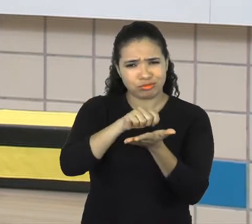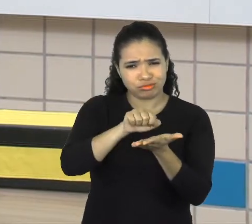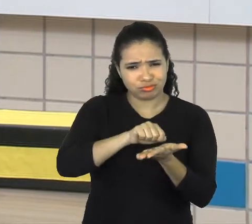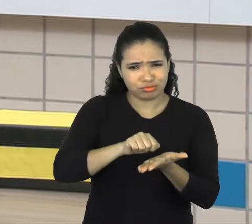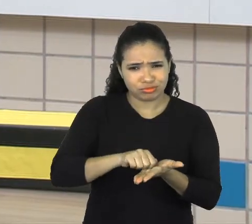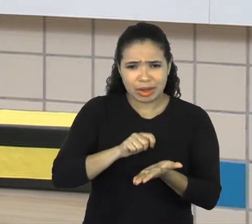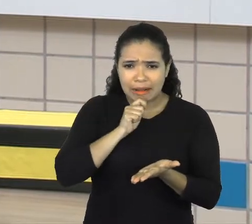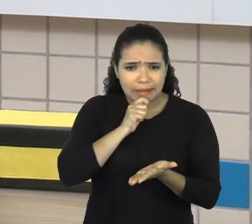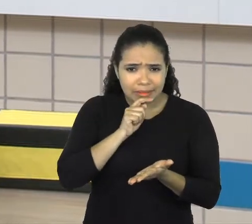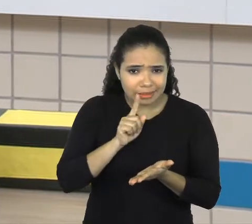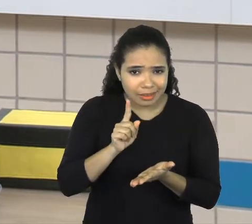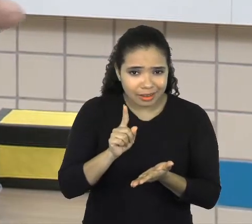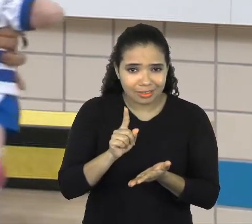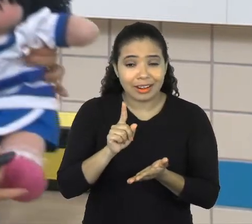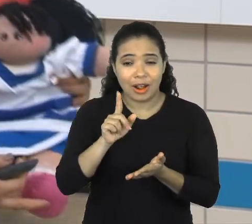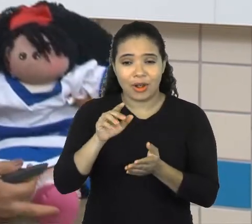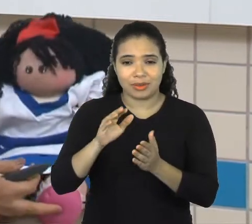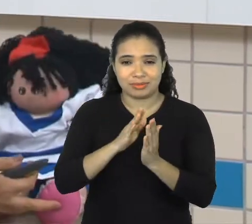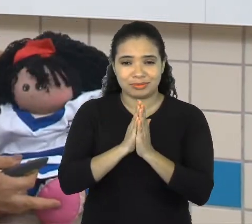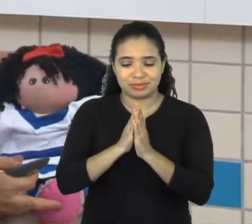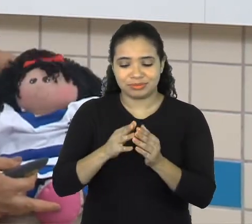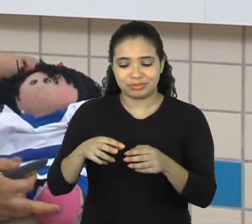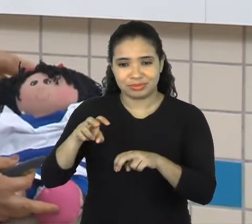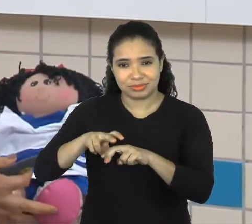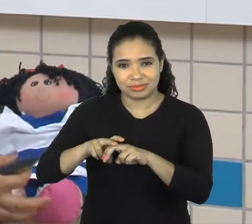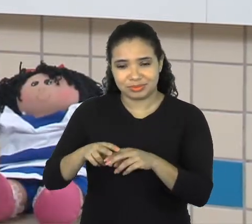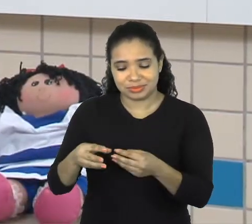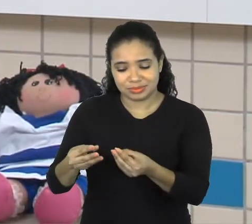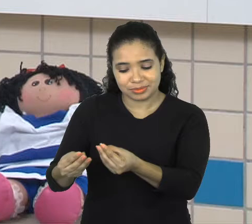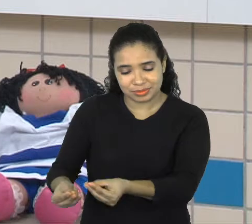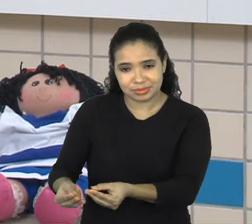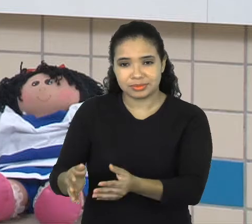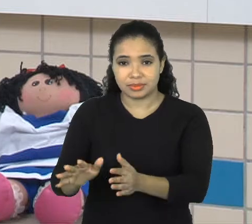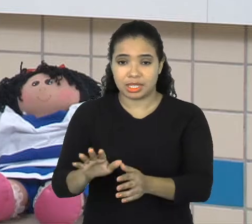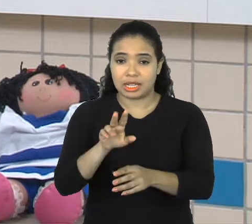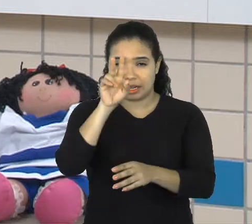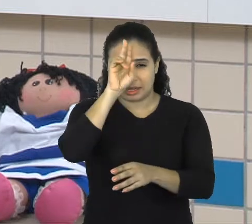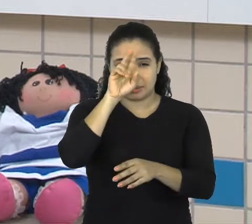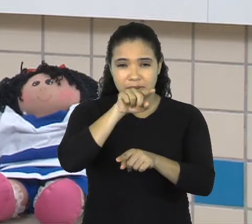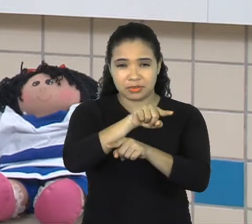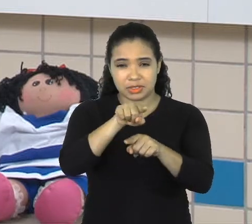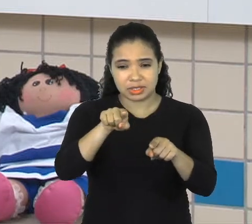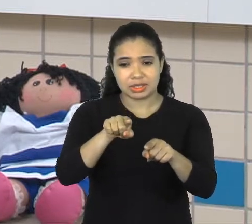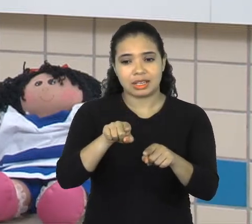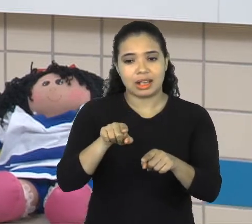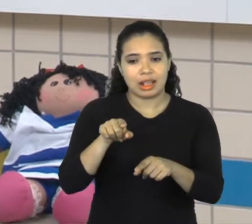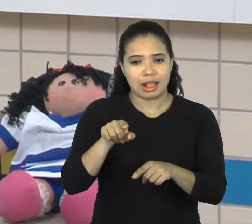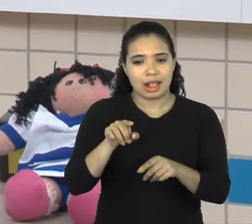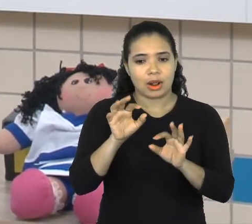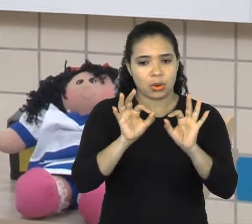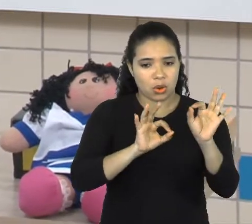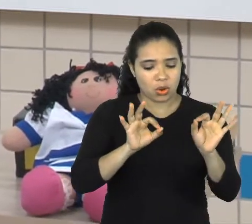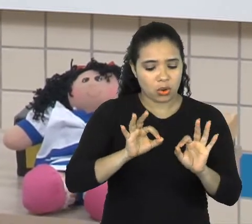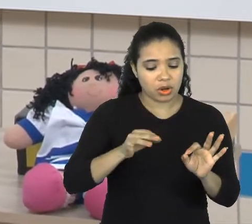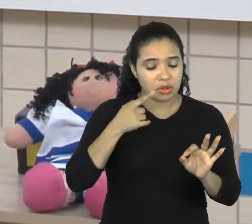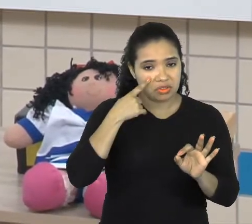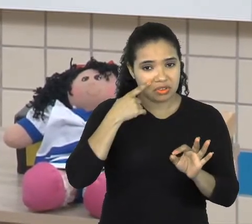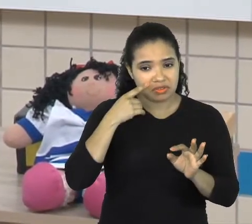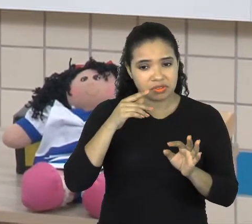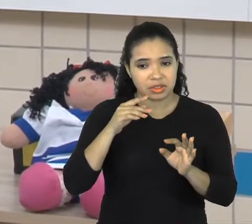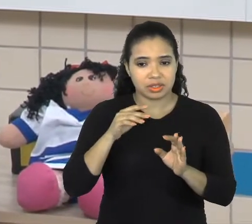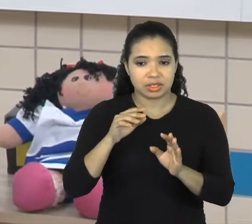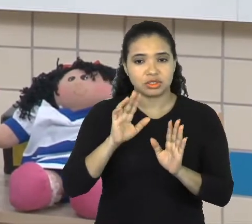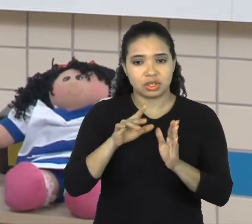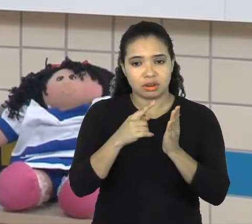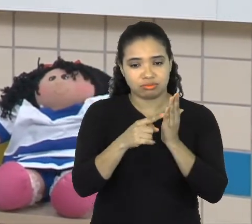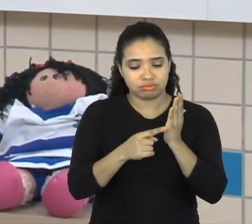vou deixar a Francisquinha aqui sentada e lembrar para vocês. Olha só, a Francisquinha é muito organizada. Ó, o caderninho dela já está